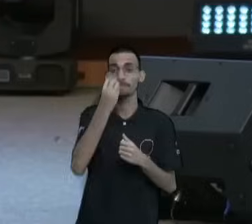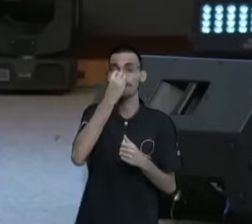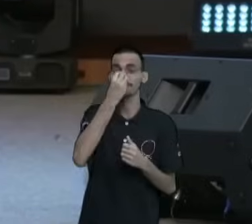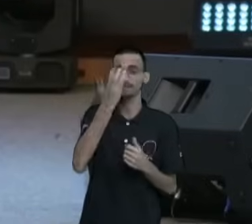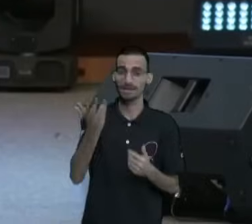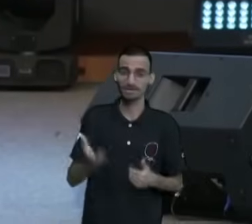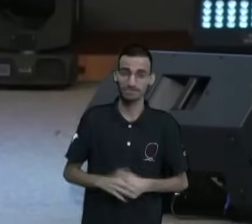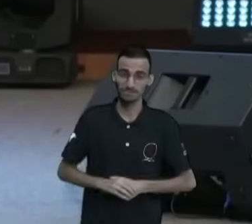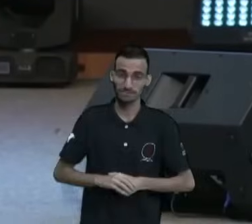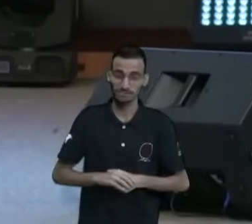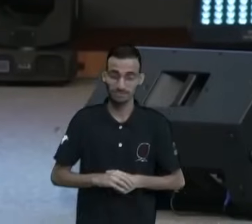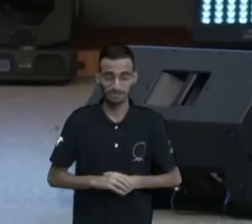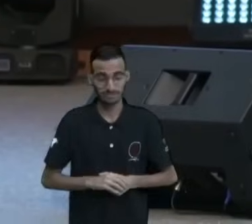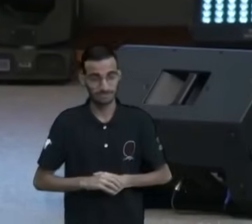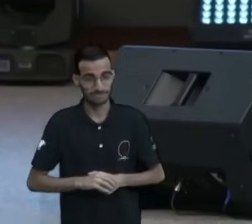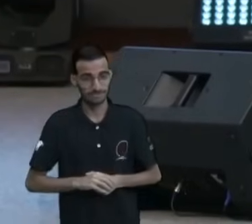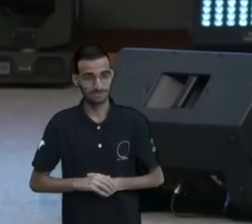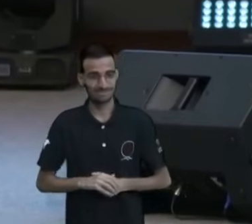gaiato